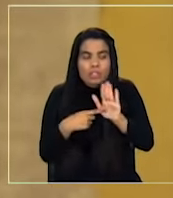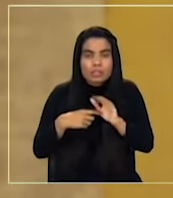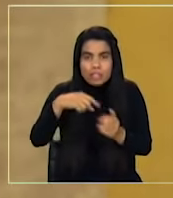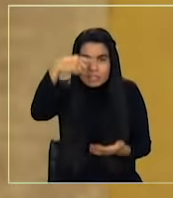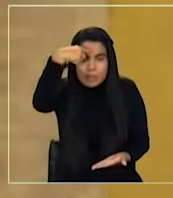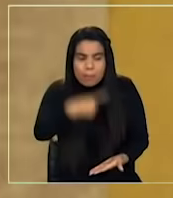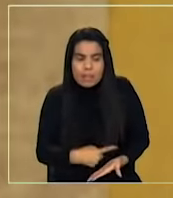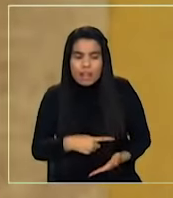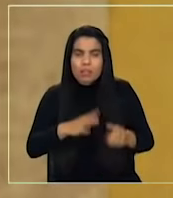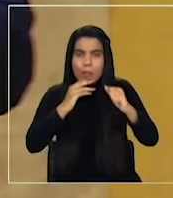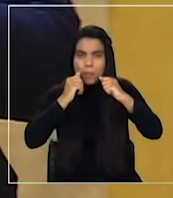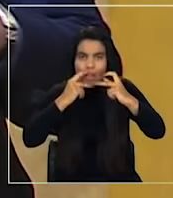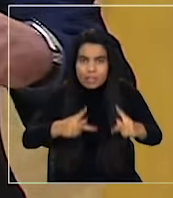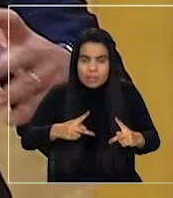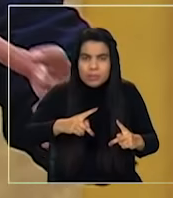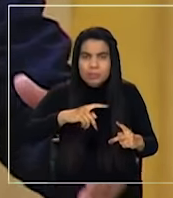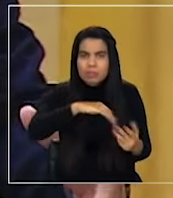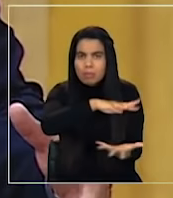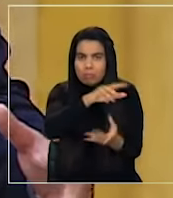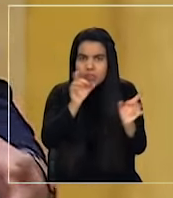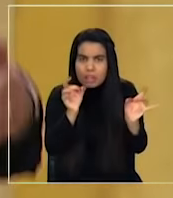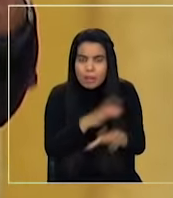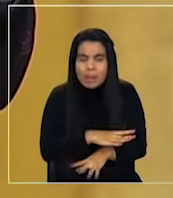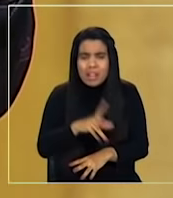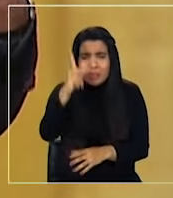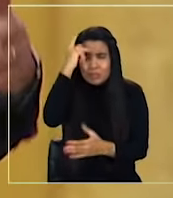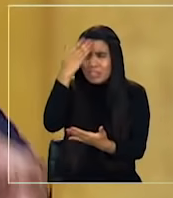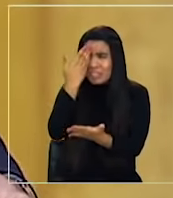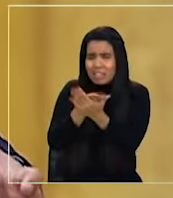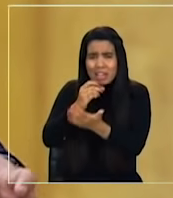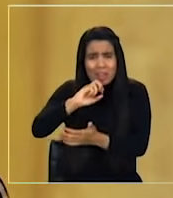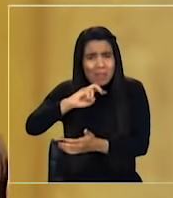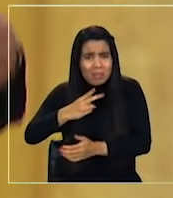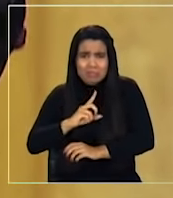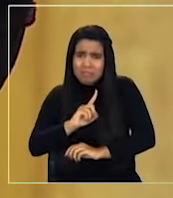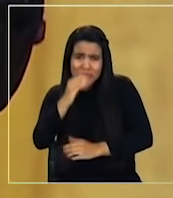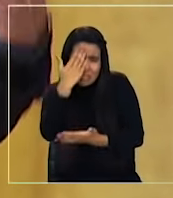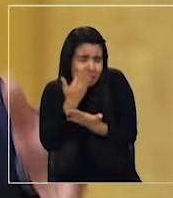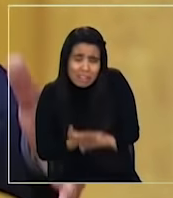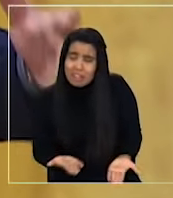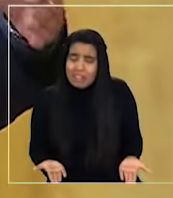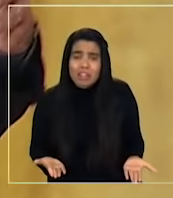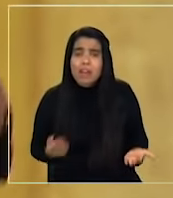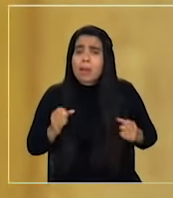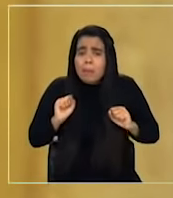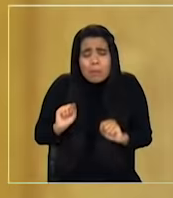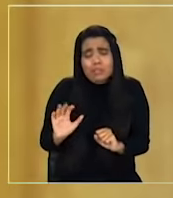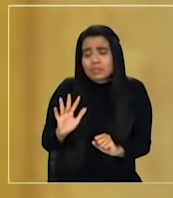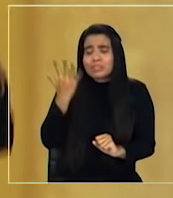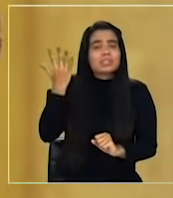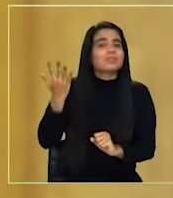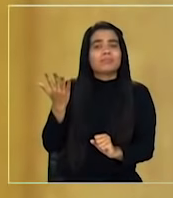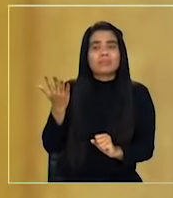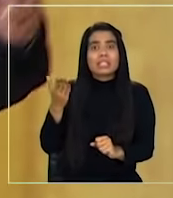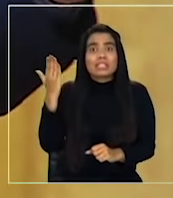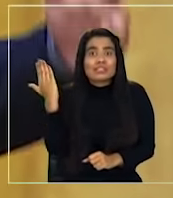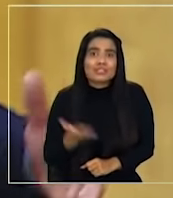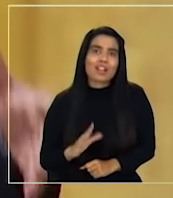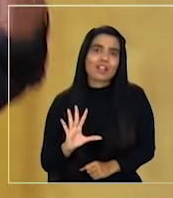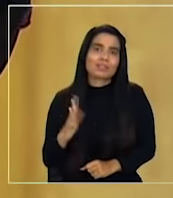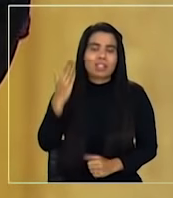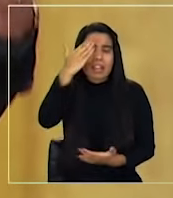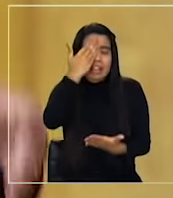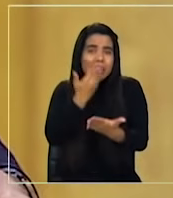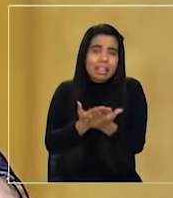determinado, quer as pessoas creiam ou não, vão acontecer e muitos já estão acontecendo. Crendo ou